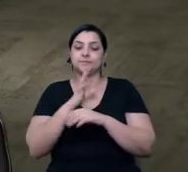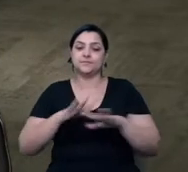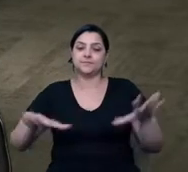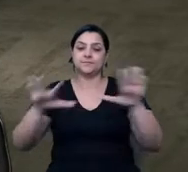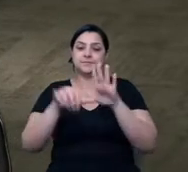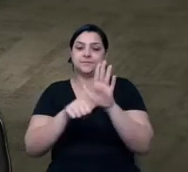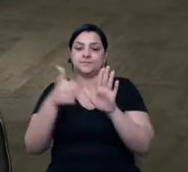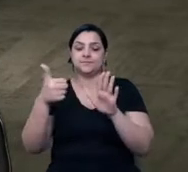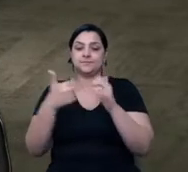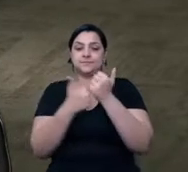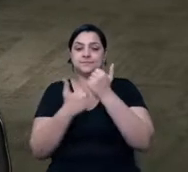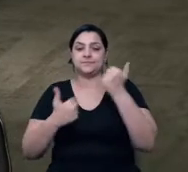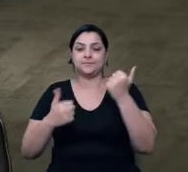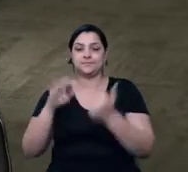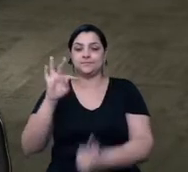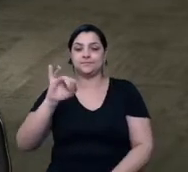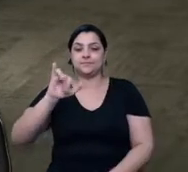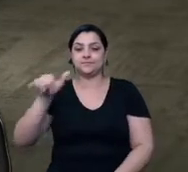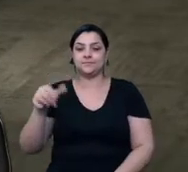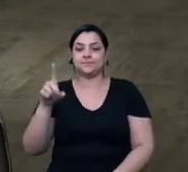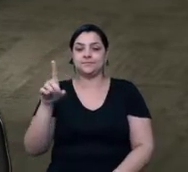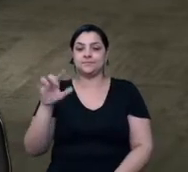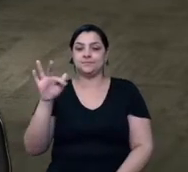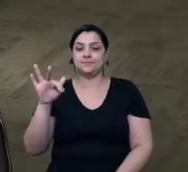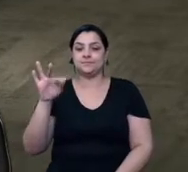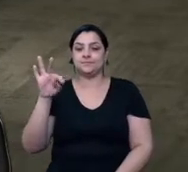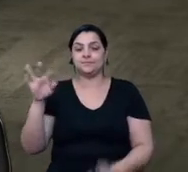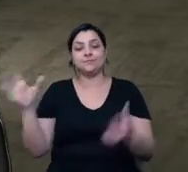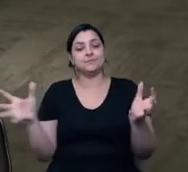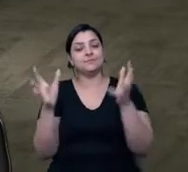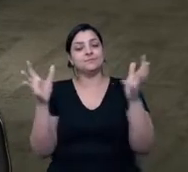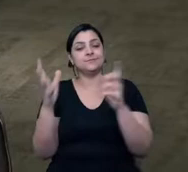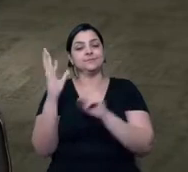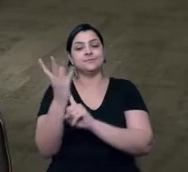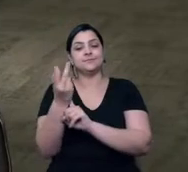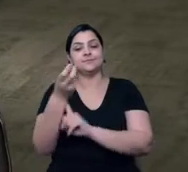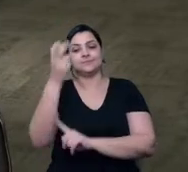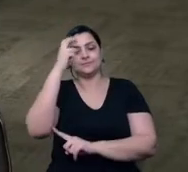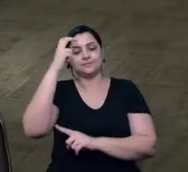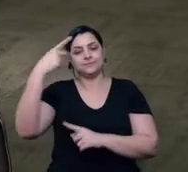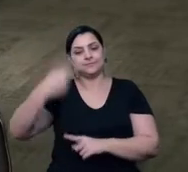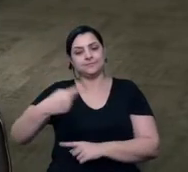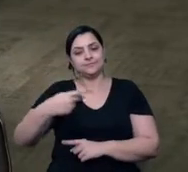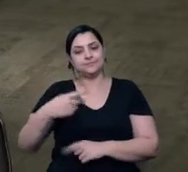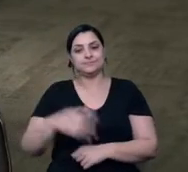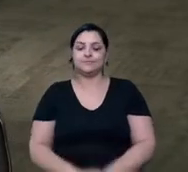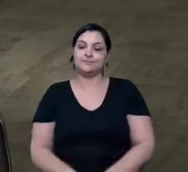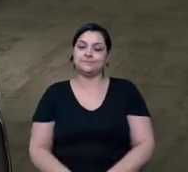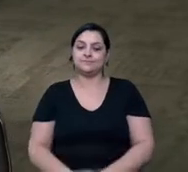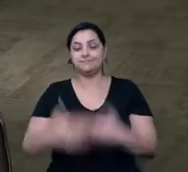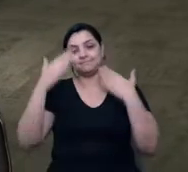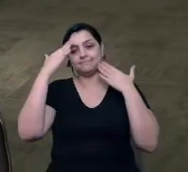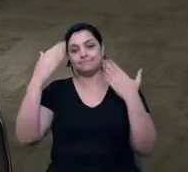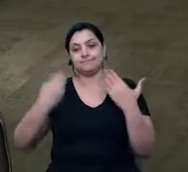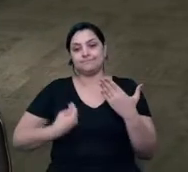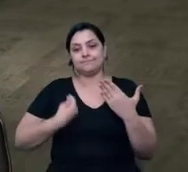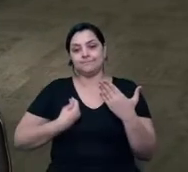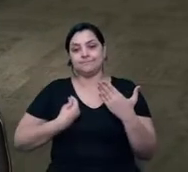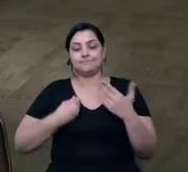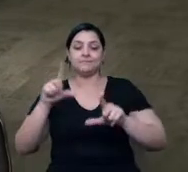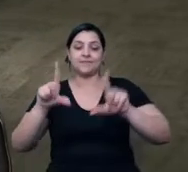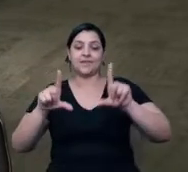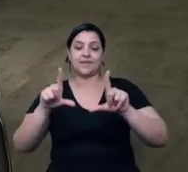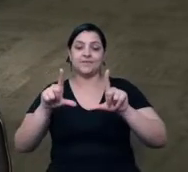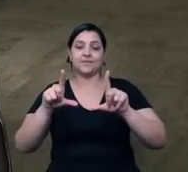vice-presidência do TJDFT, pelo incentivo à arte e à cultura da nossa cidade. Agradeço também à TV Câmara Distrital,